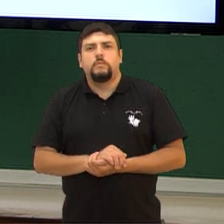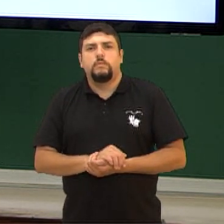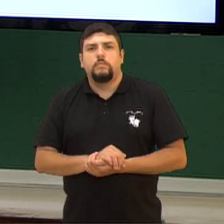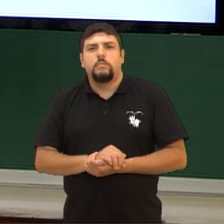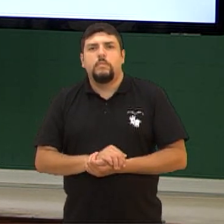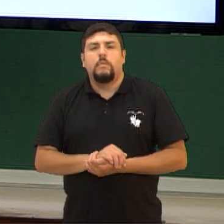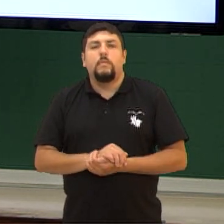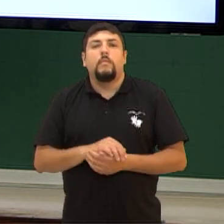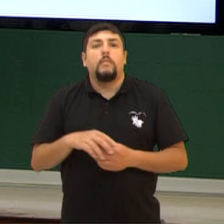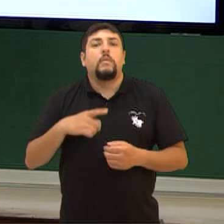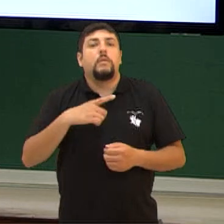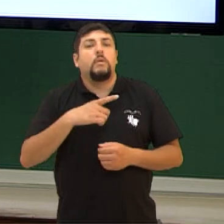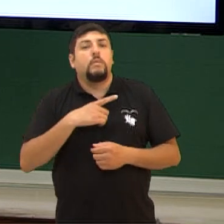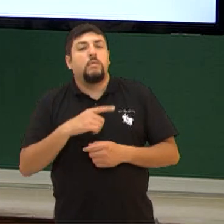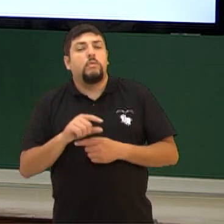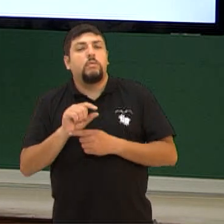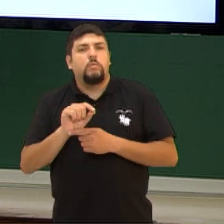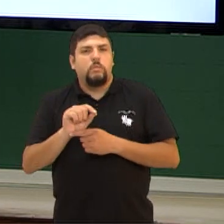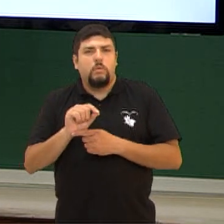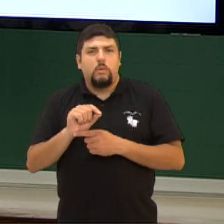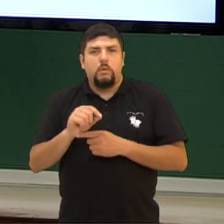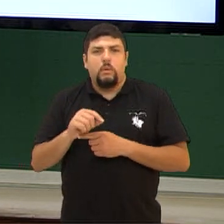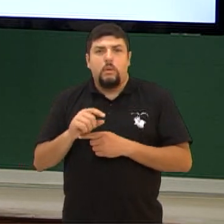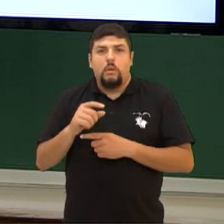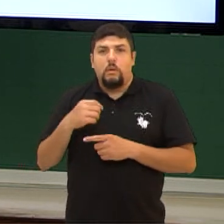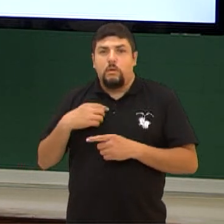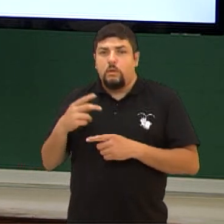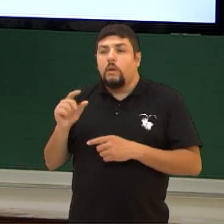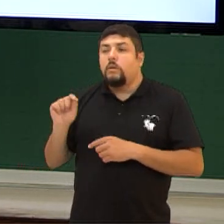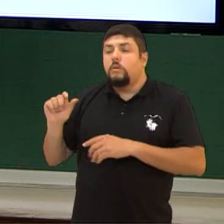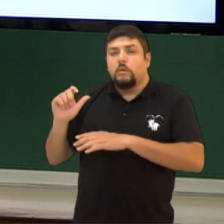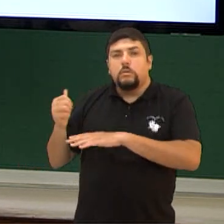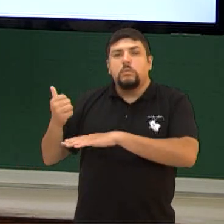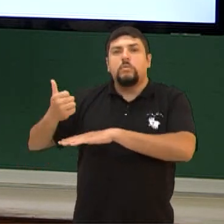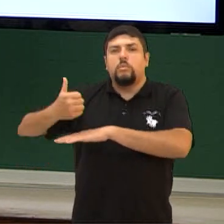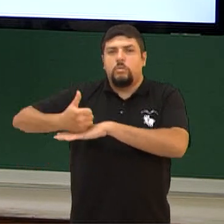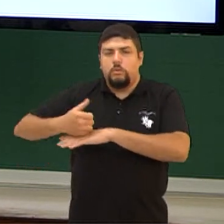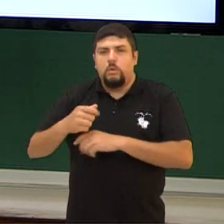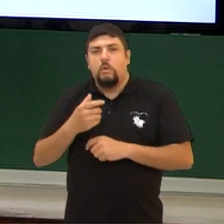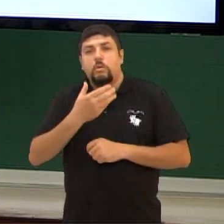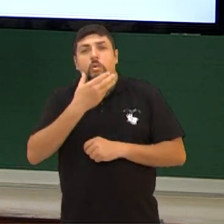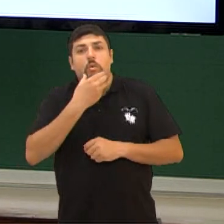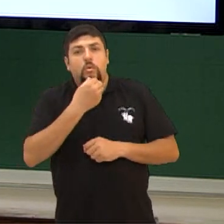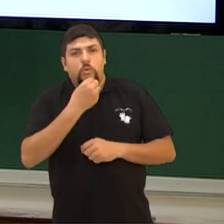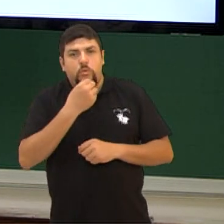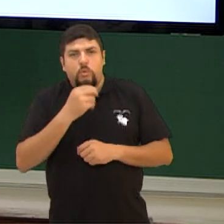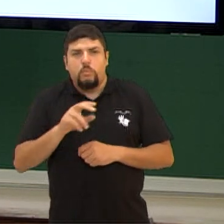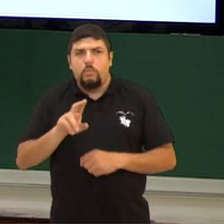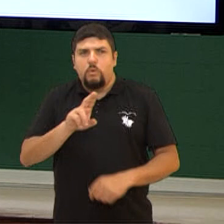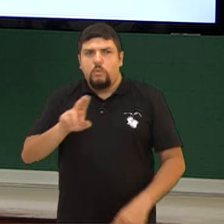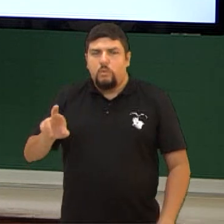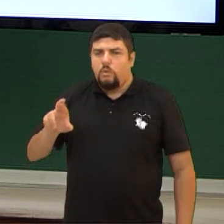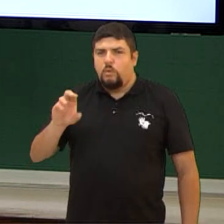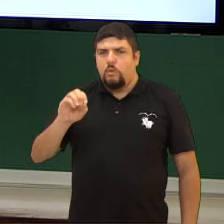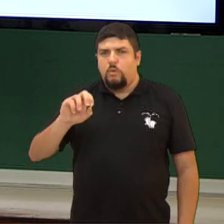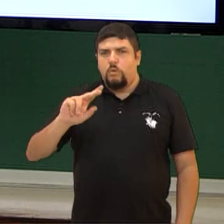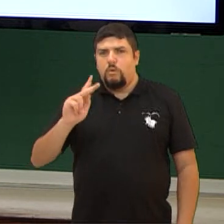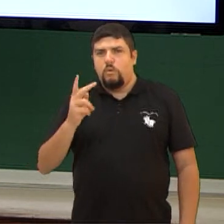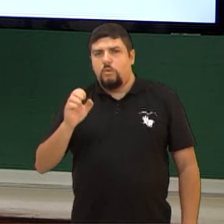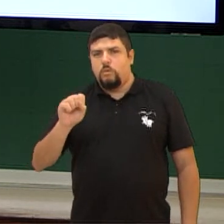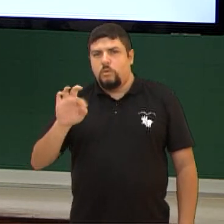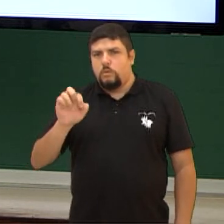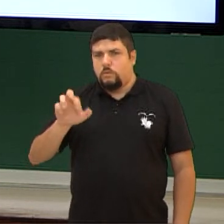ela tem como seu chefe, digamos assim, o seu patrão, um cara chamado Rochester, e ela